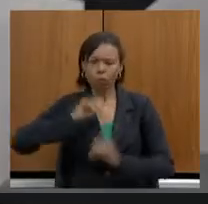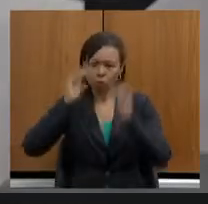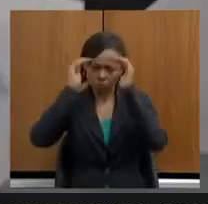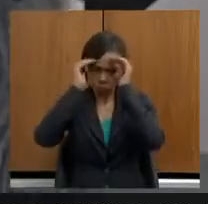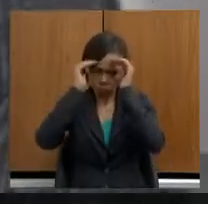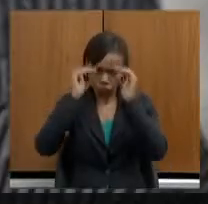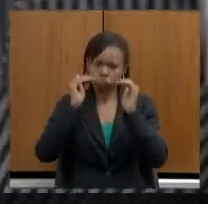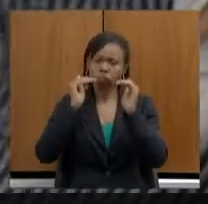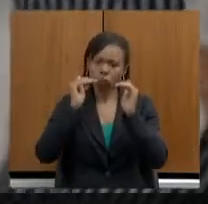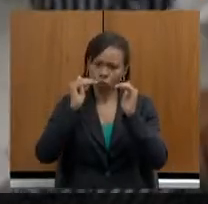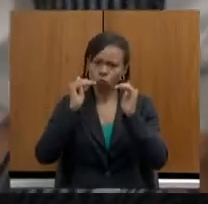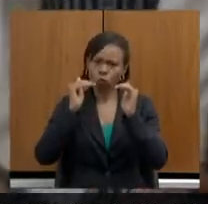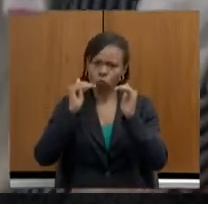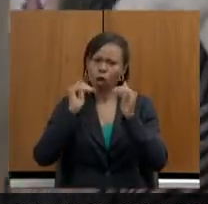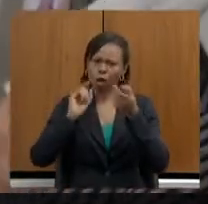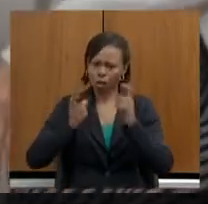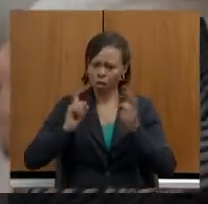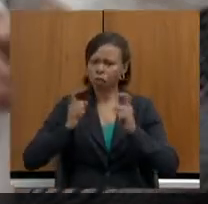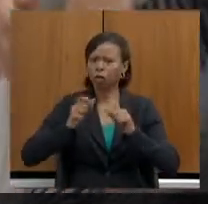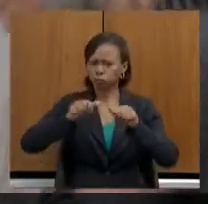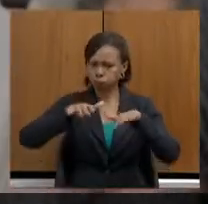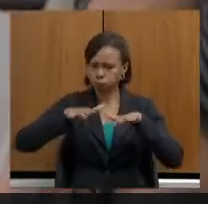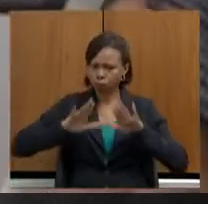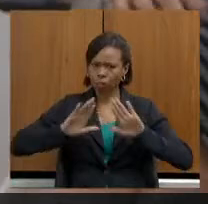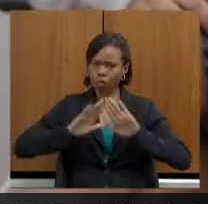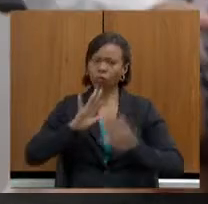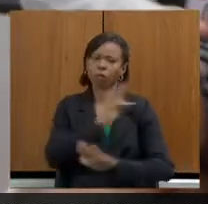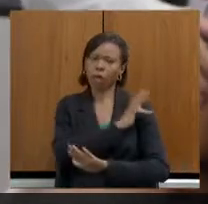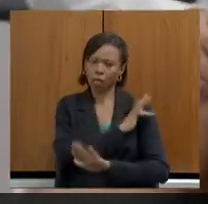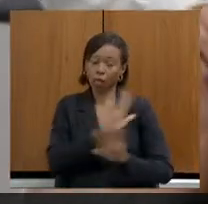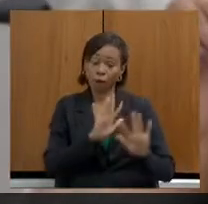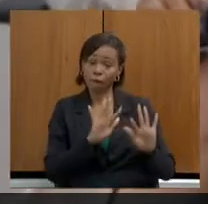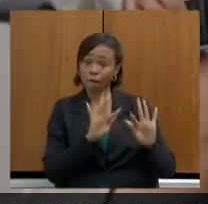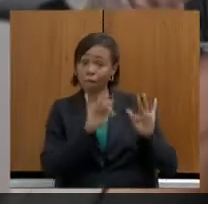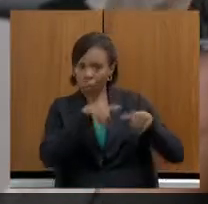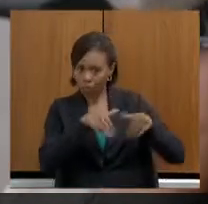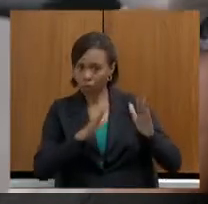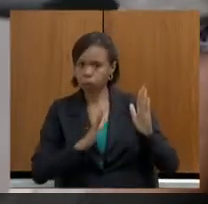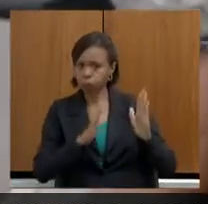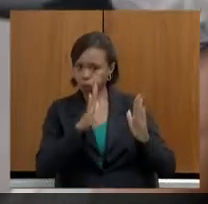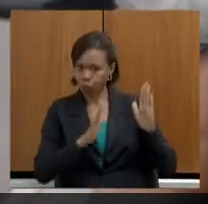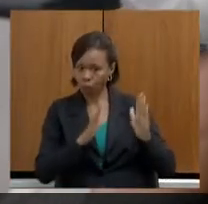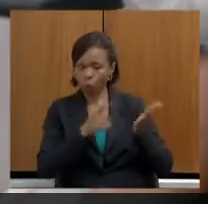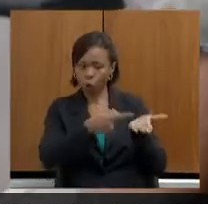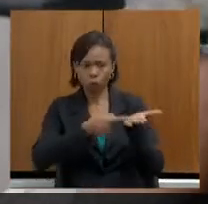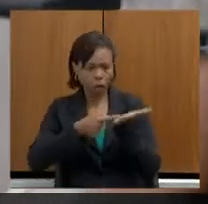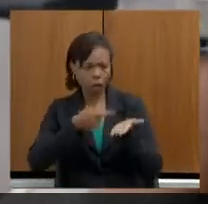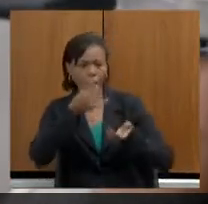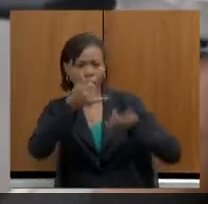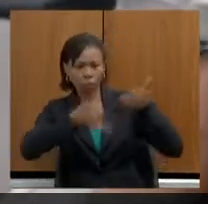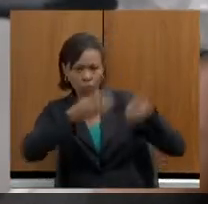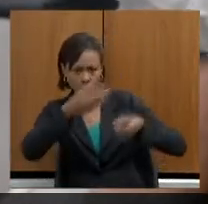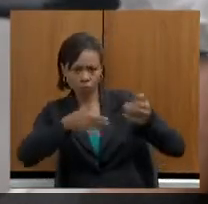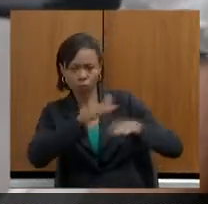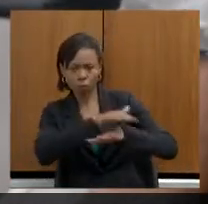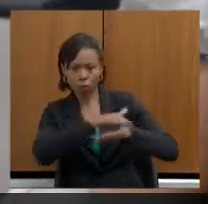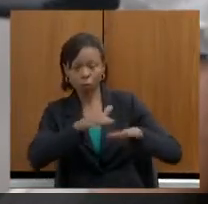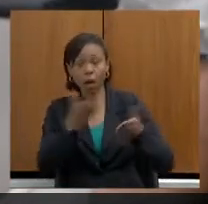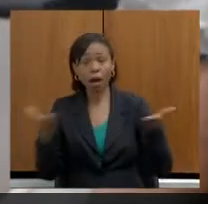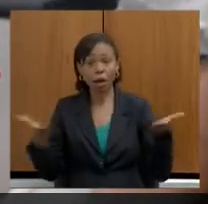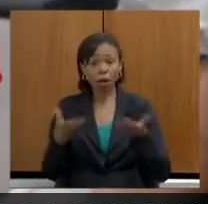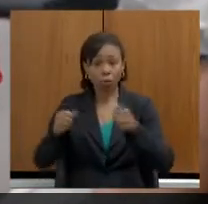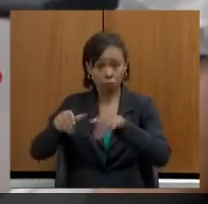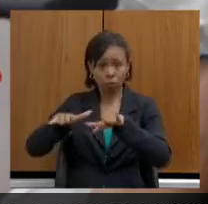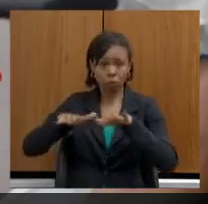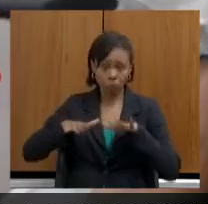integralmente a dinâmica da Assembleia fiscaliza finalizou a etapa dos convidados estão gente agora ainda em audiência pode